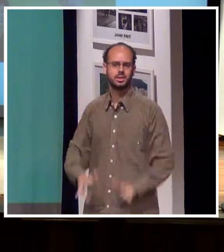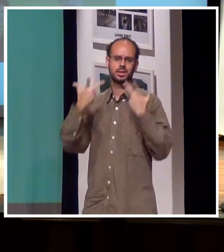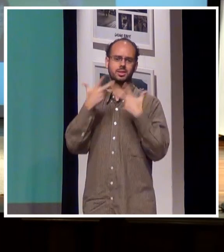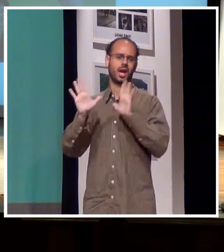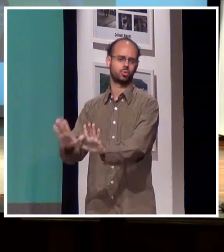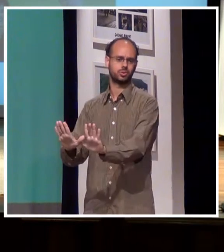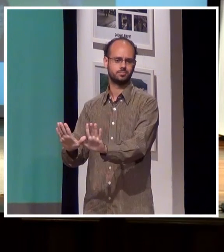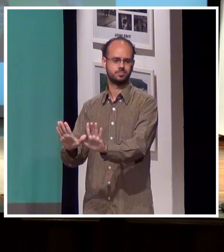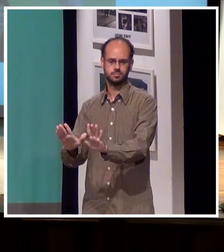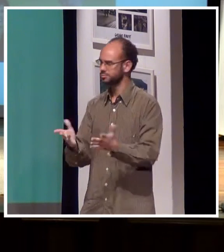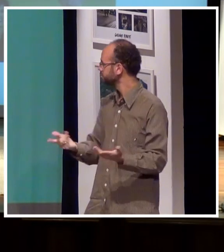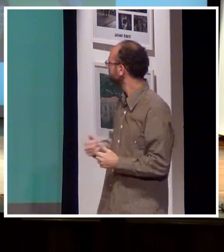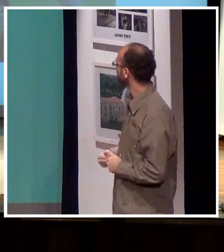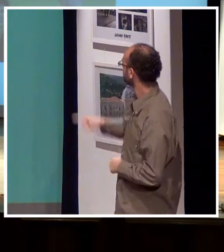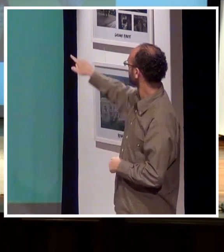tendo a